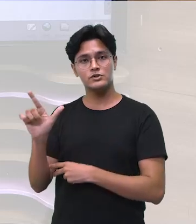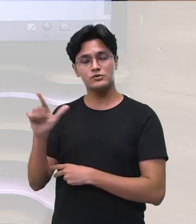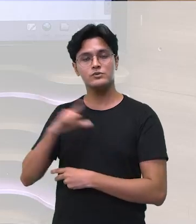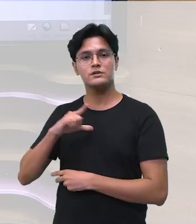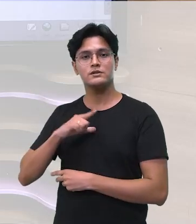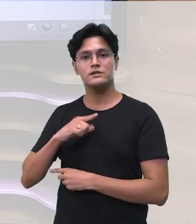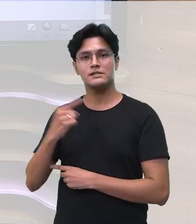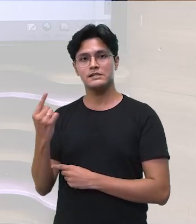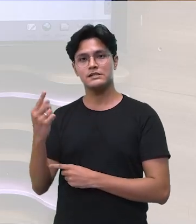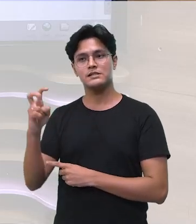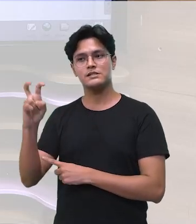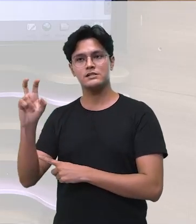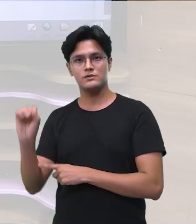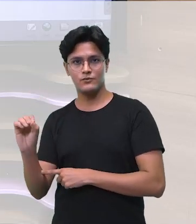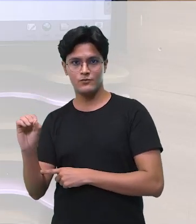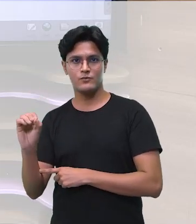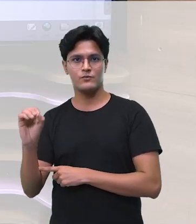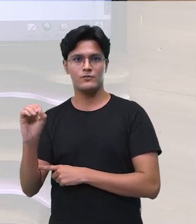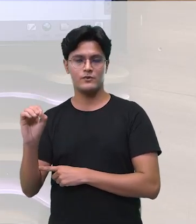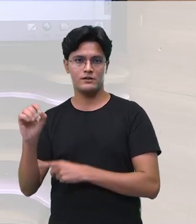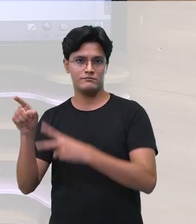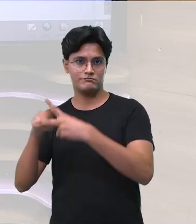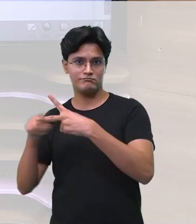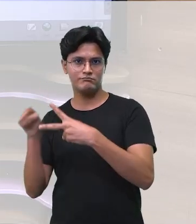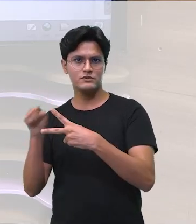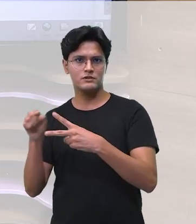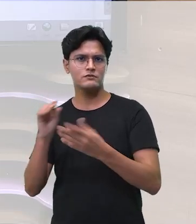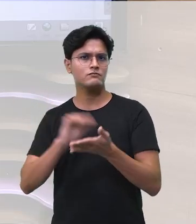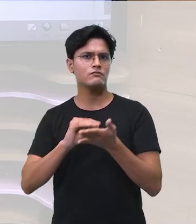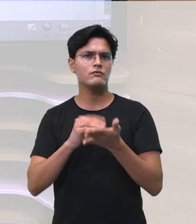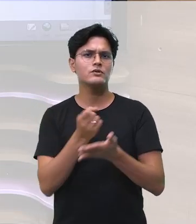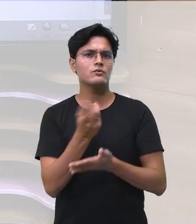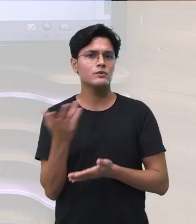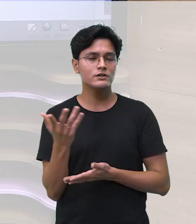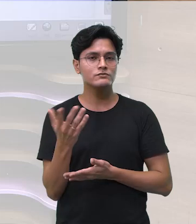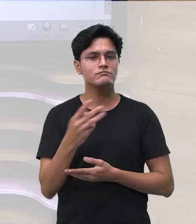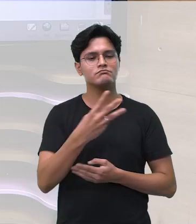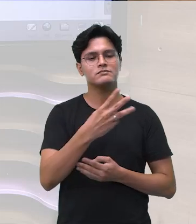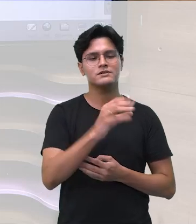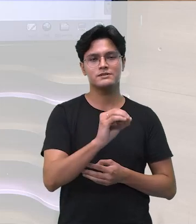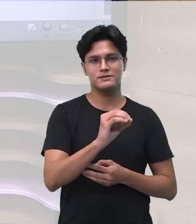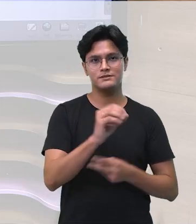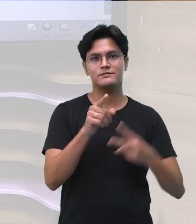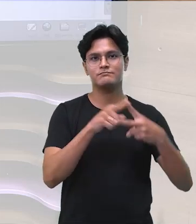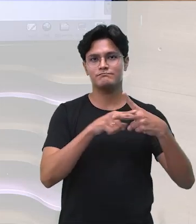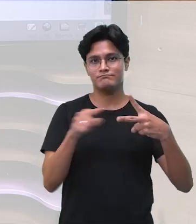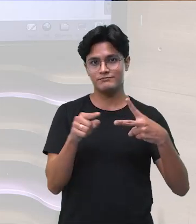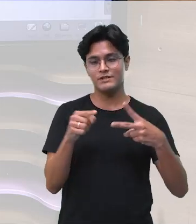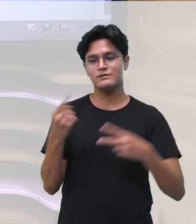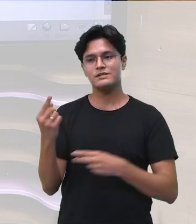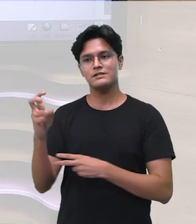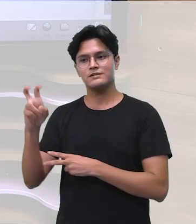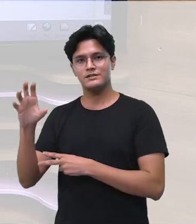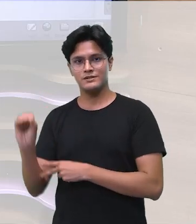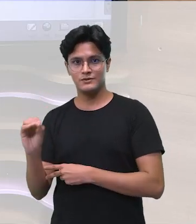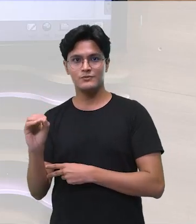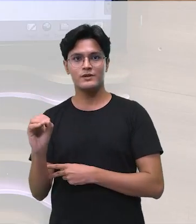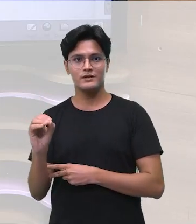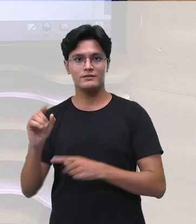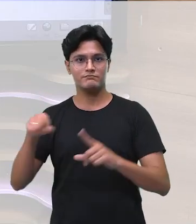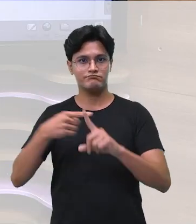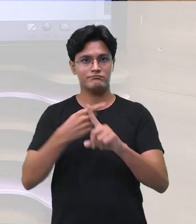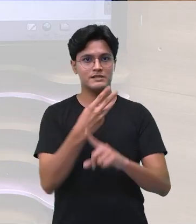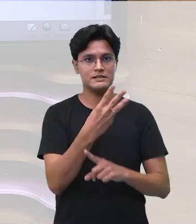ângulo verde? Apenas 30 graus, porque quando eu somo 150 mais 30, eu tenho um total de